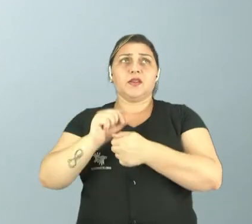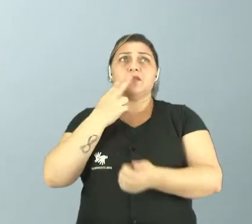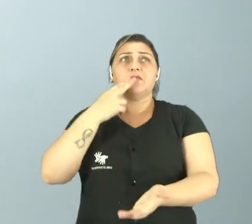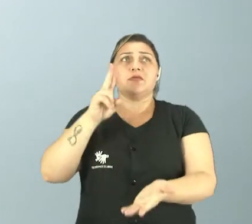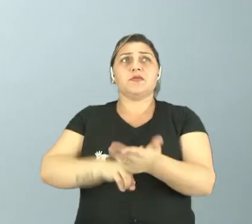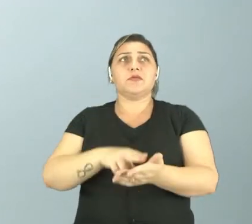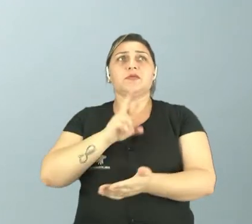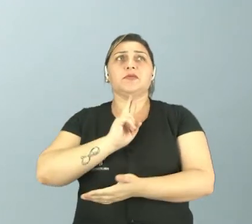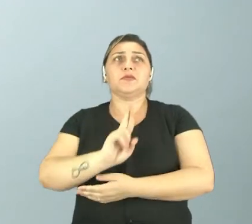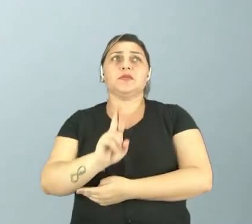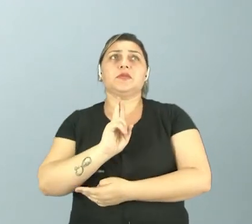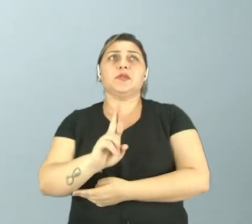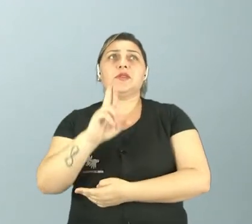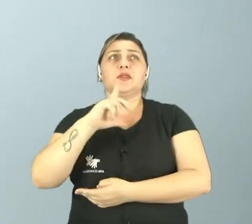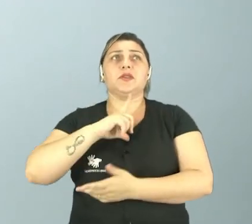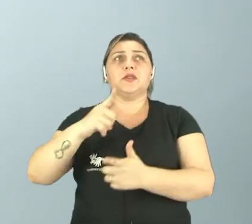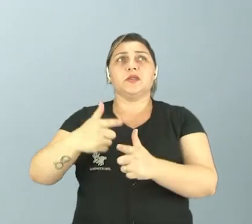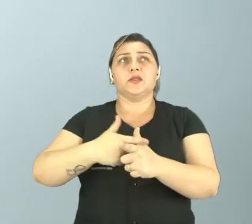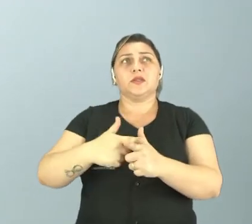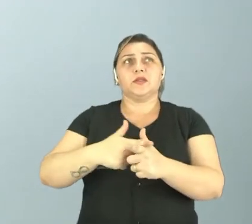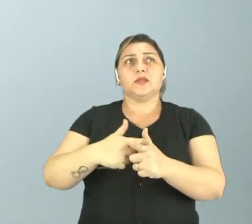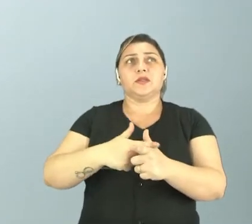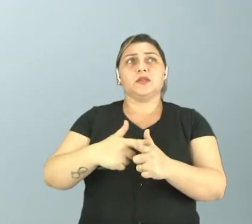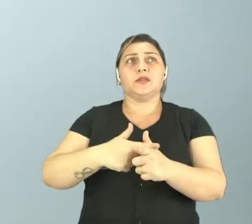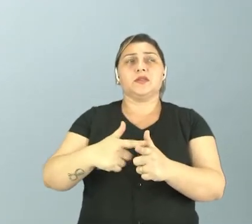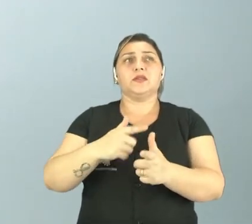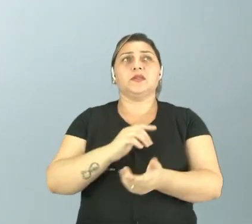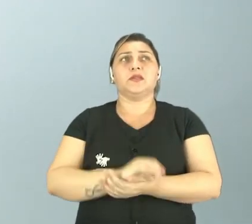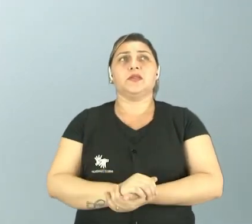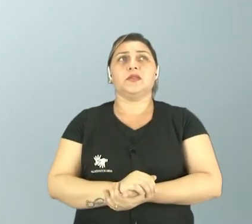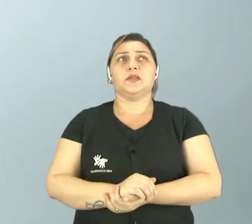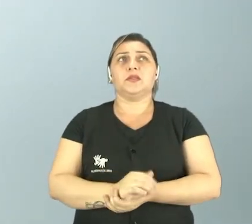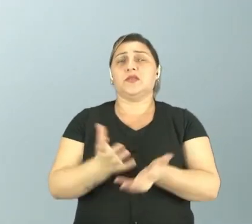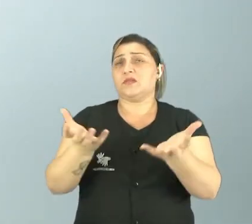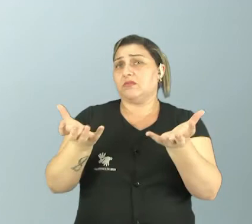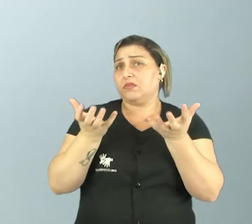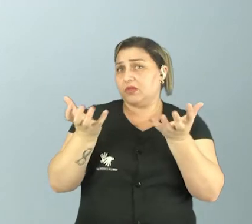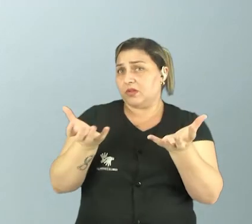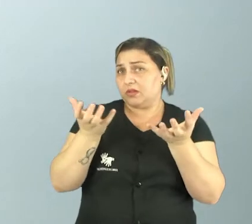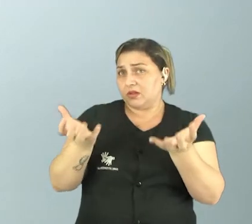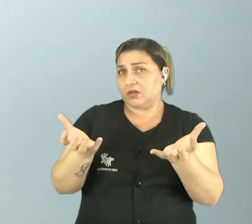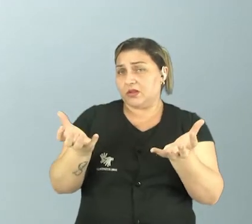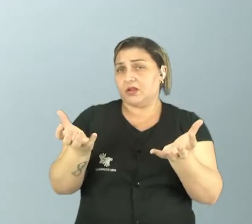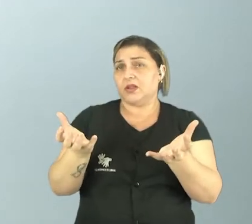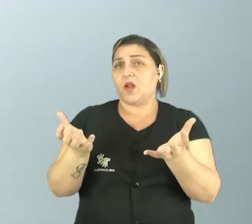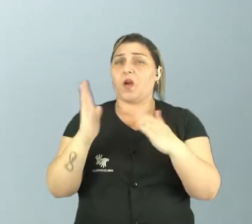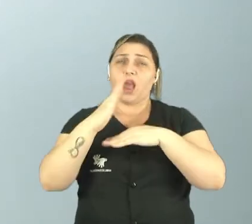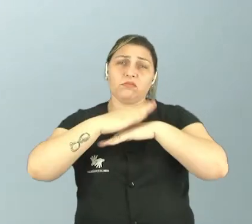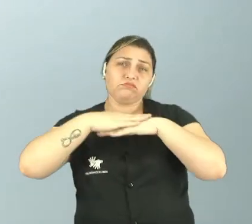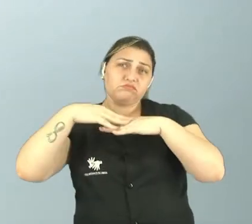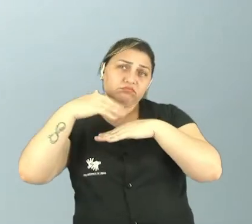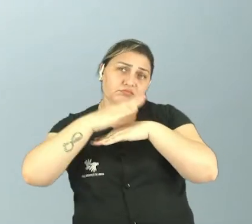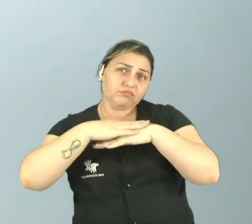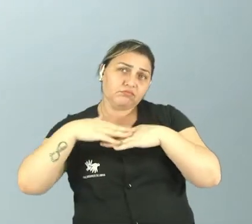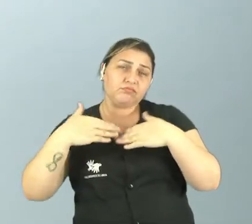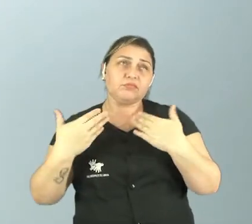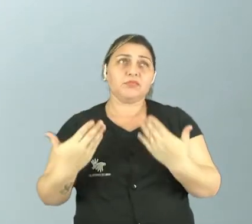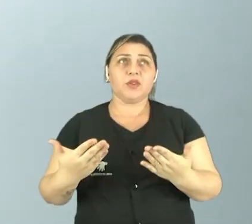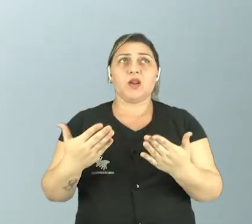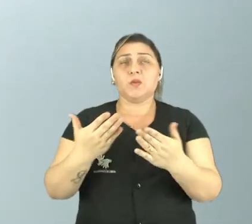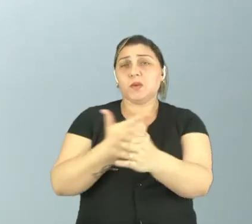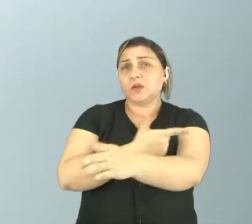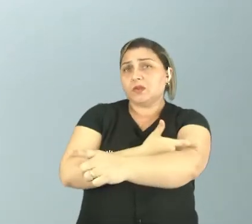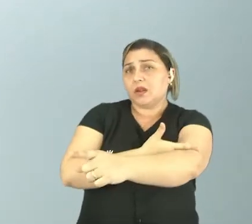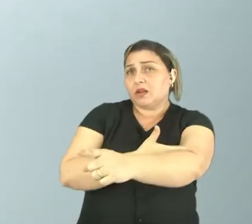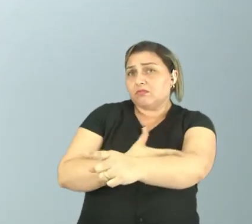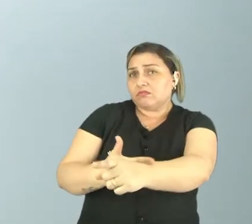de reclamação, que eu tinha um problema, e eu quis ser todo carinhoso e tal,